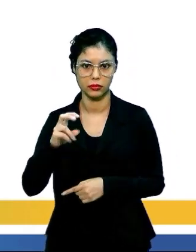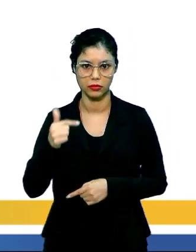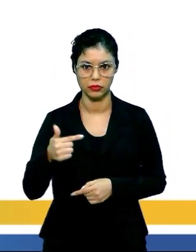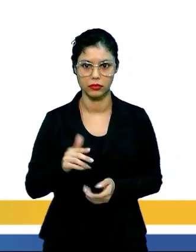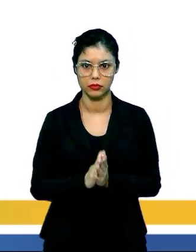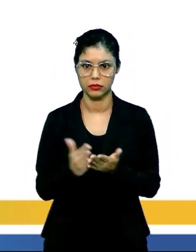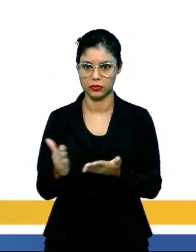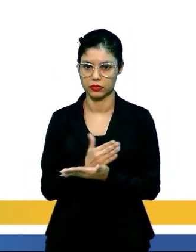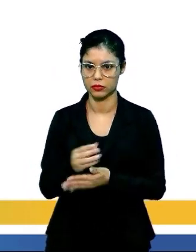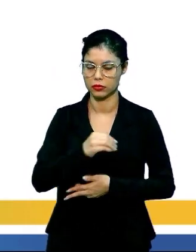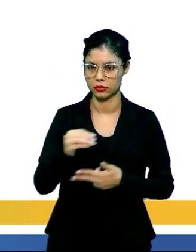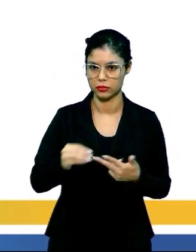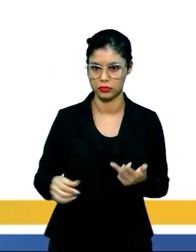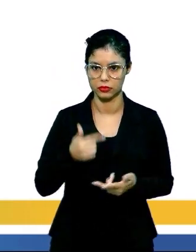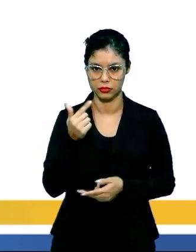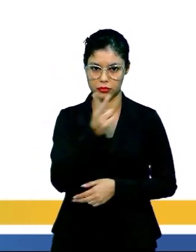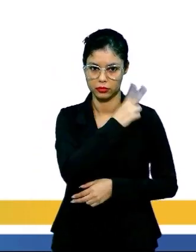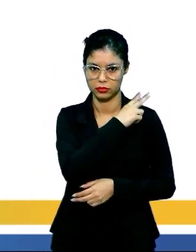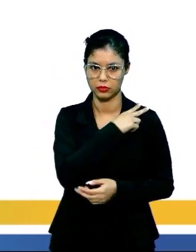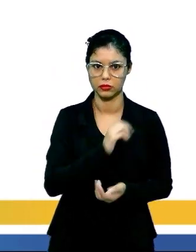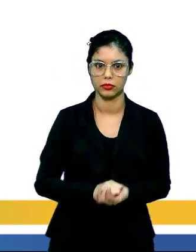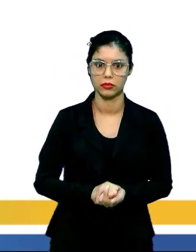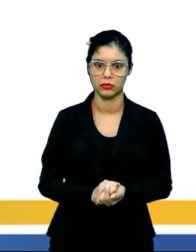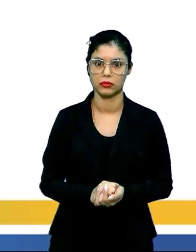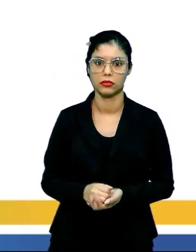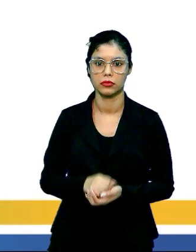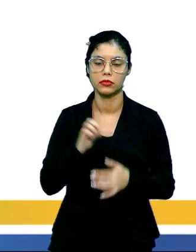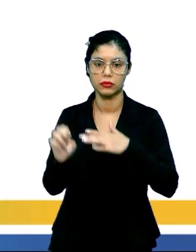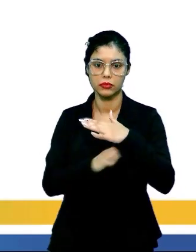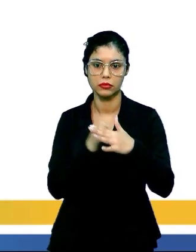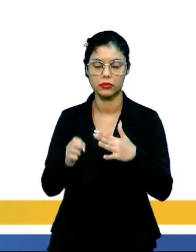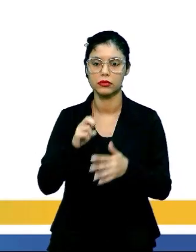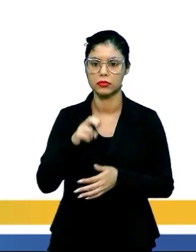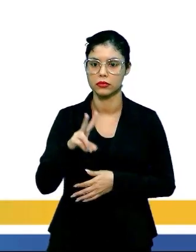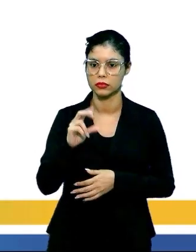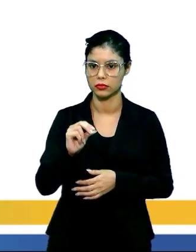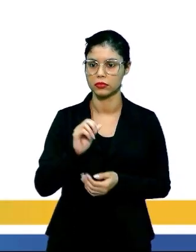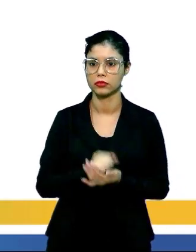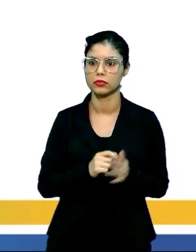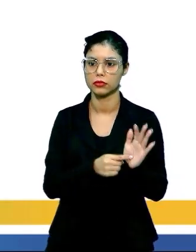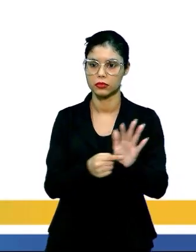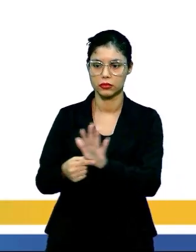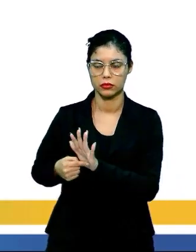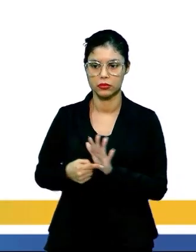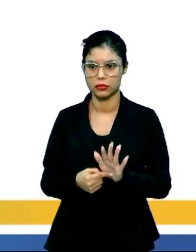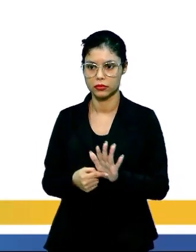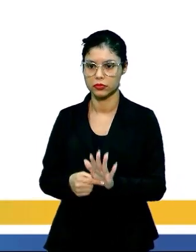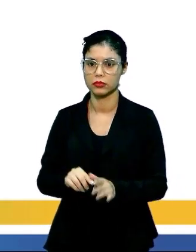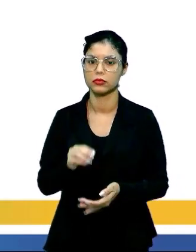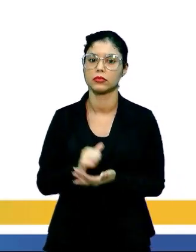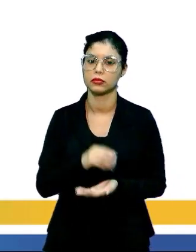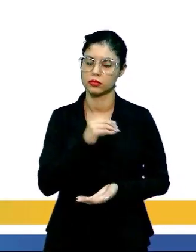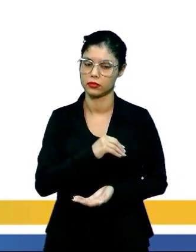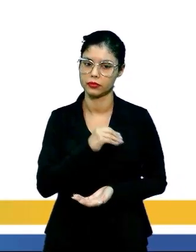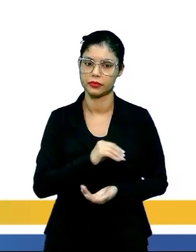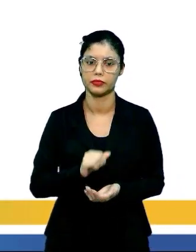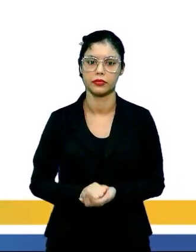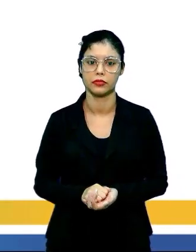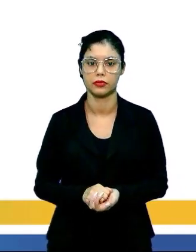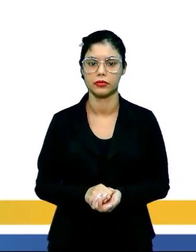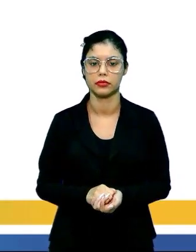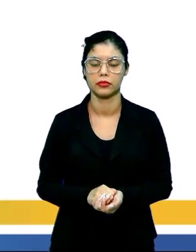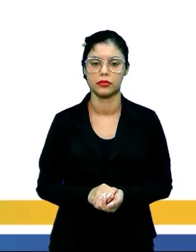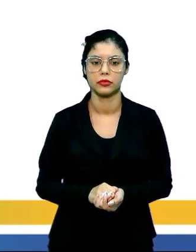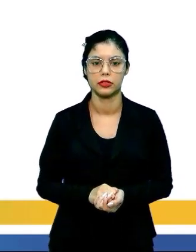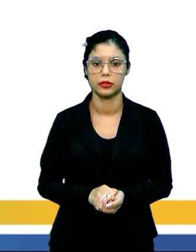do livro Resolva Enem, segundo ano. Uma empresa com 50 funcionários apresenta a seguinte distribuição de salários,